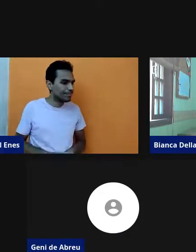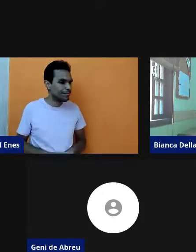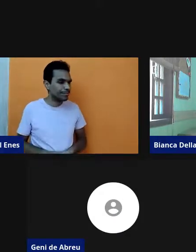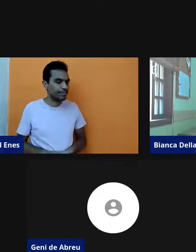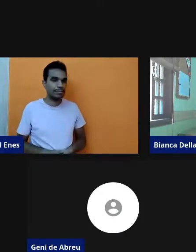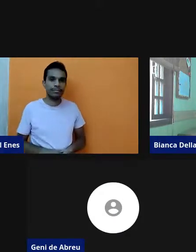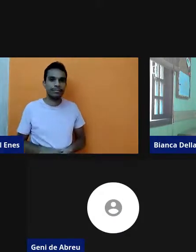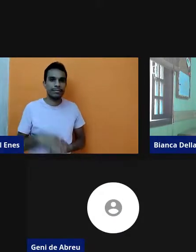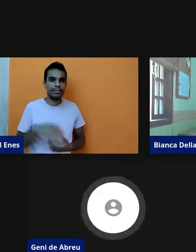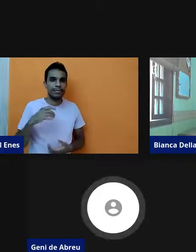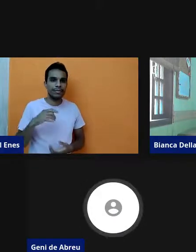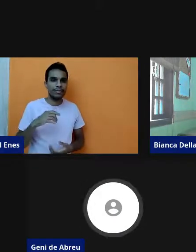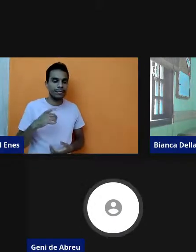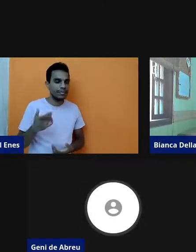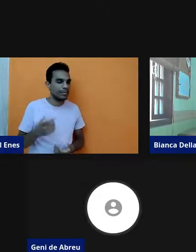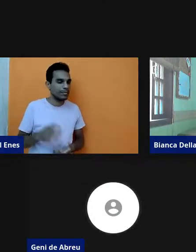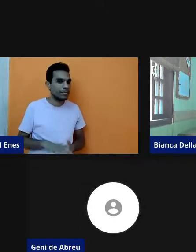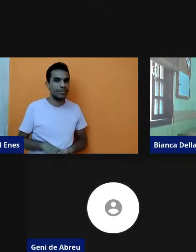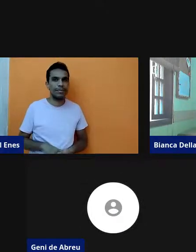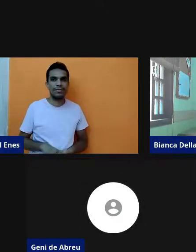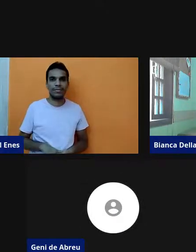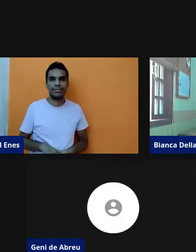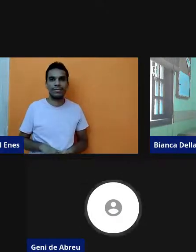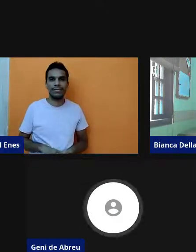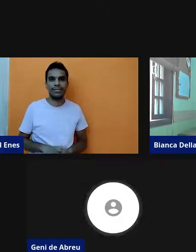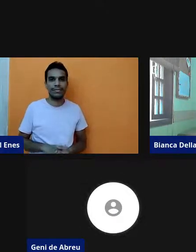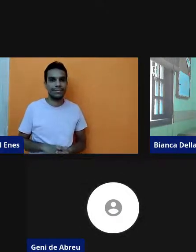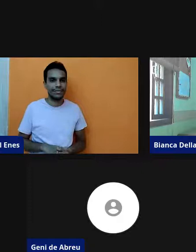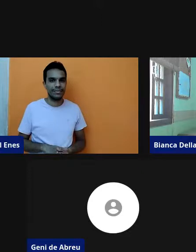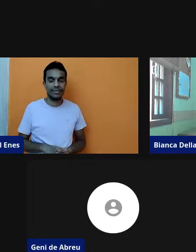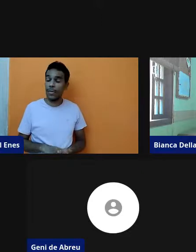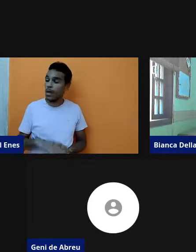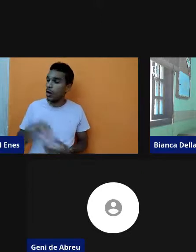Acho que não. Então, vou passar para a Márcia. Oi, oi.